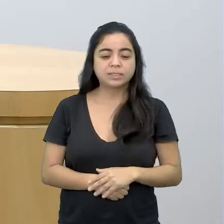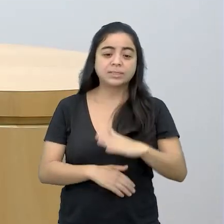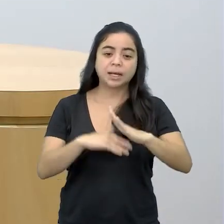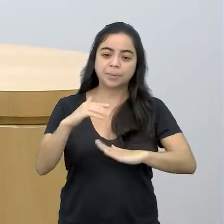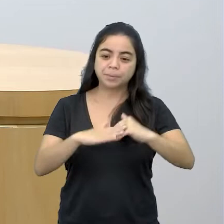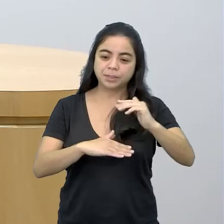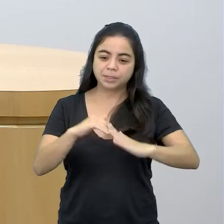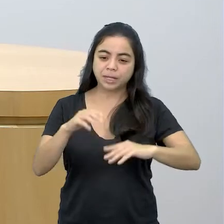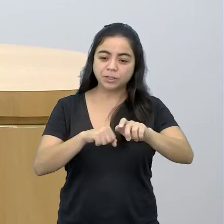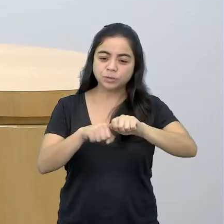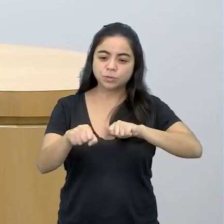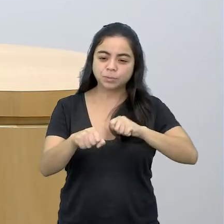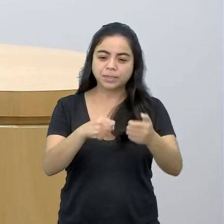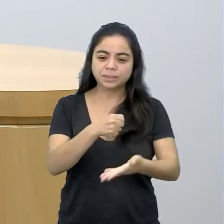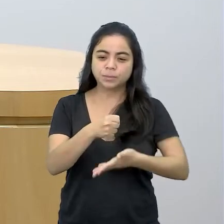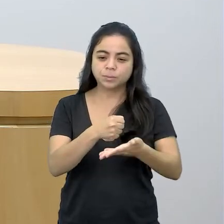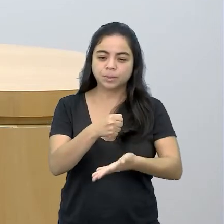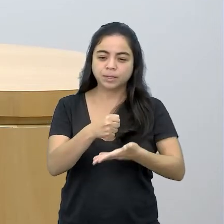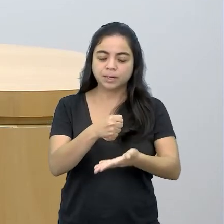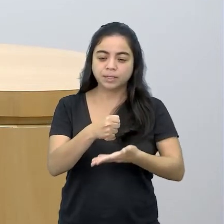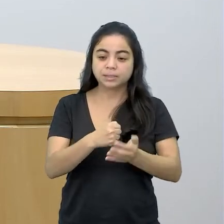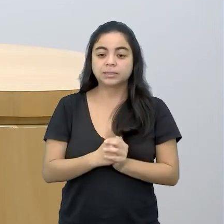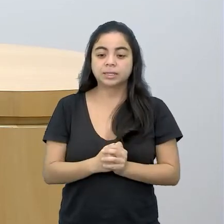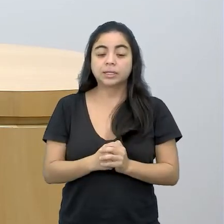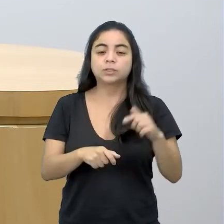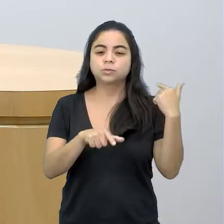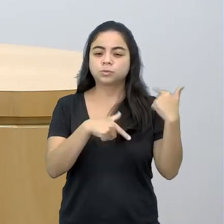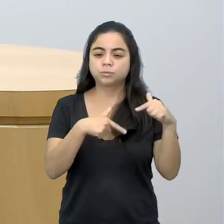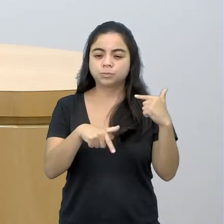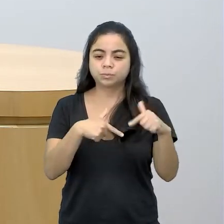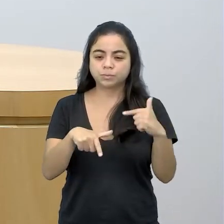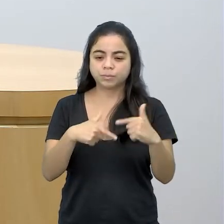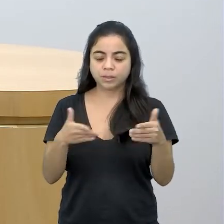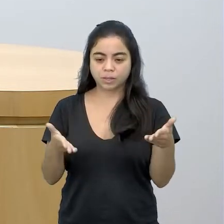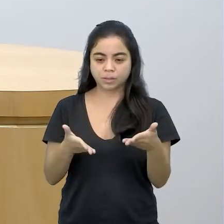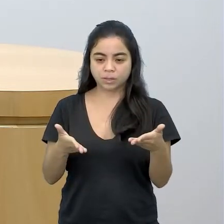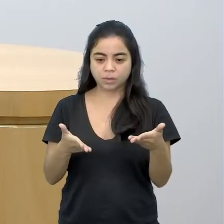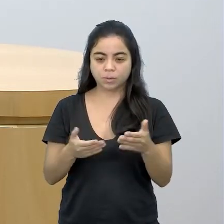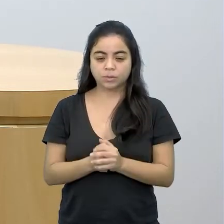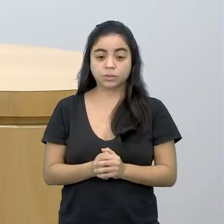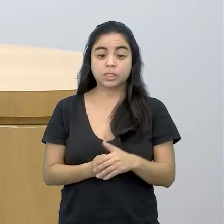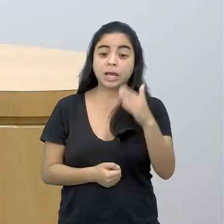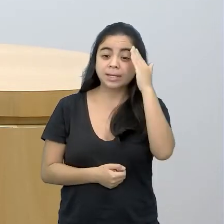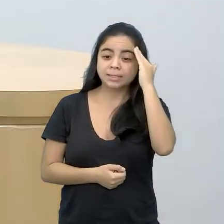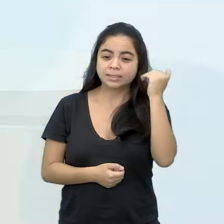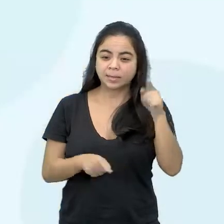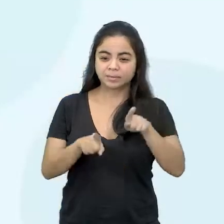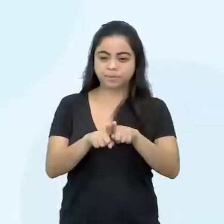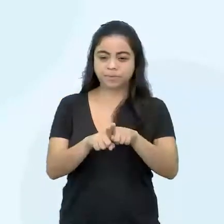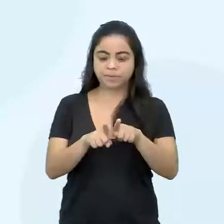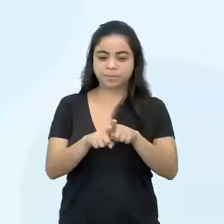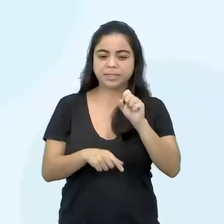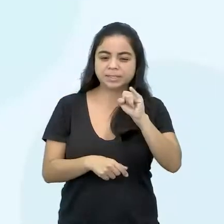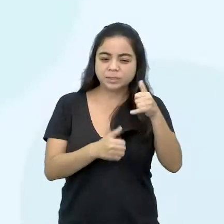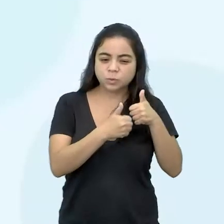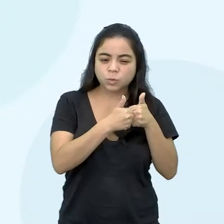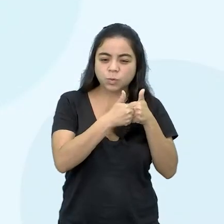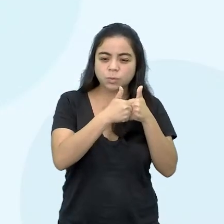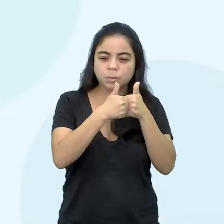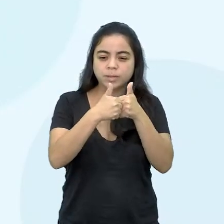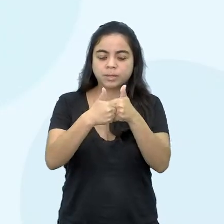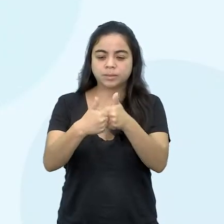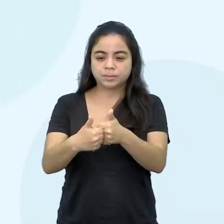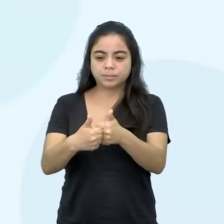habilidade de formação geral básica com a qual nós trabalharemos hoje. Como vocês já sabem, né, para quem tem acompanhado desde